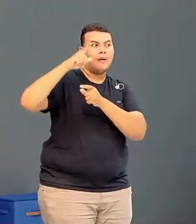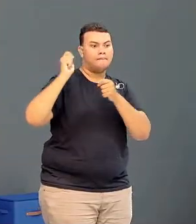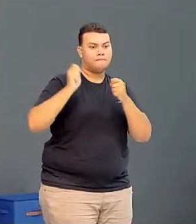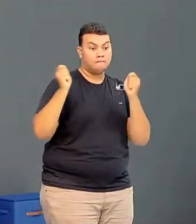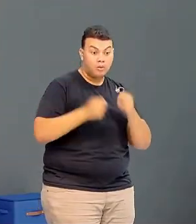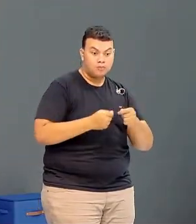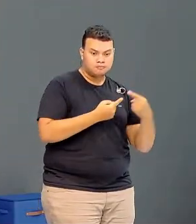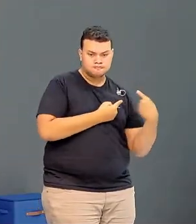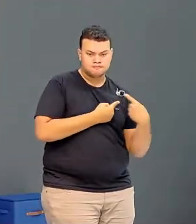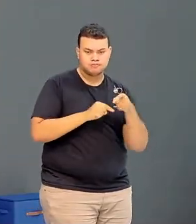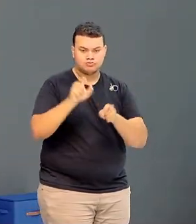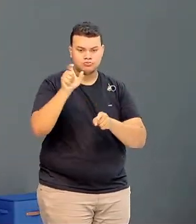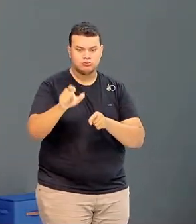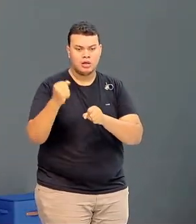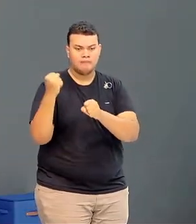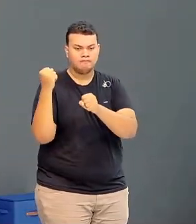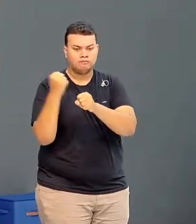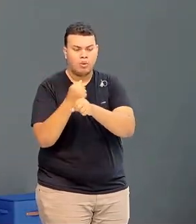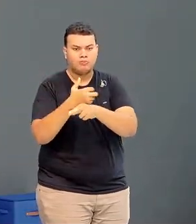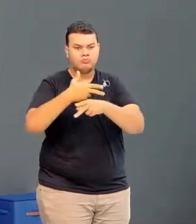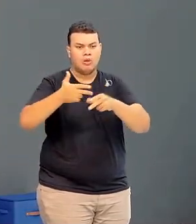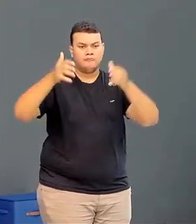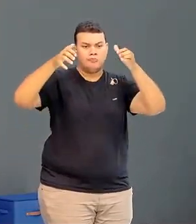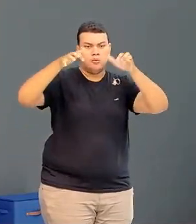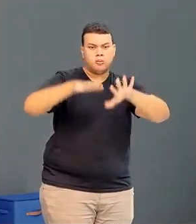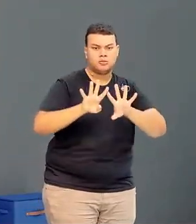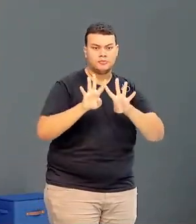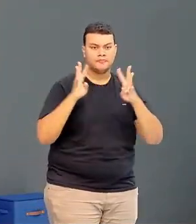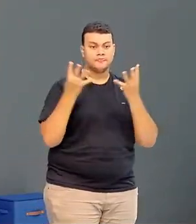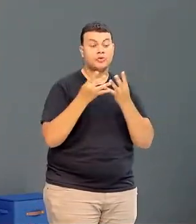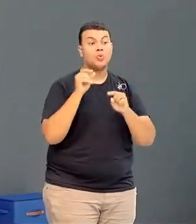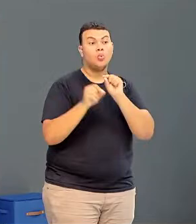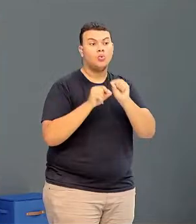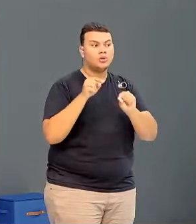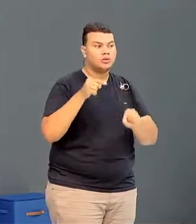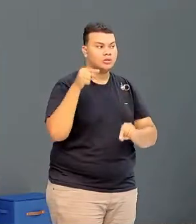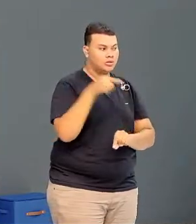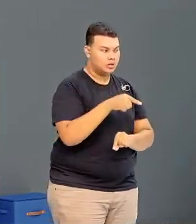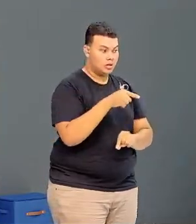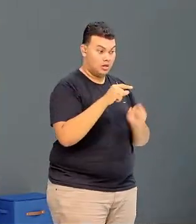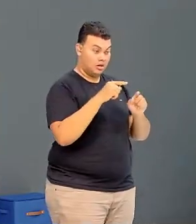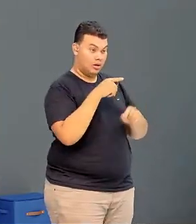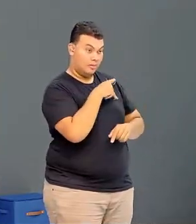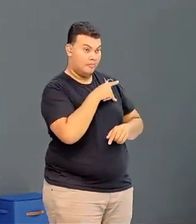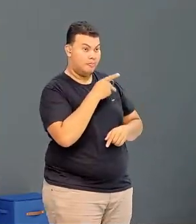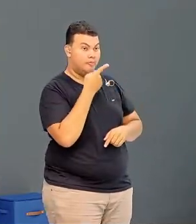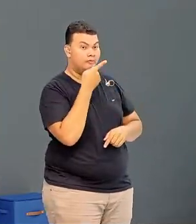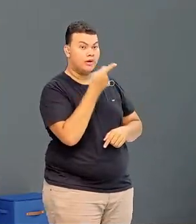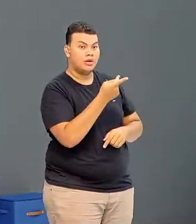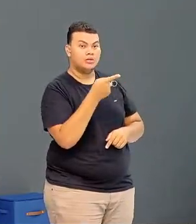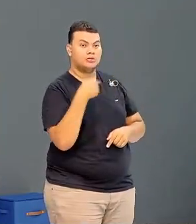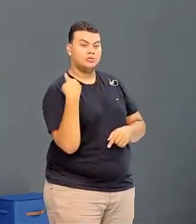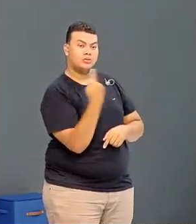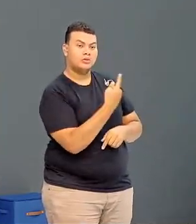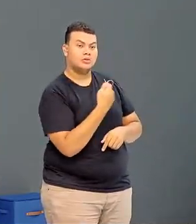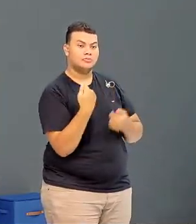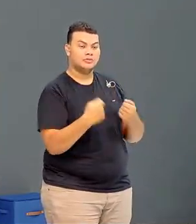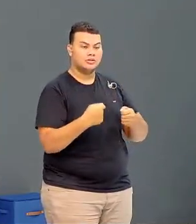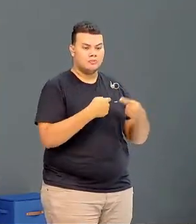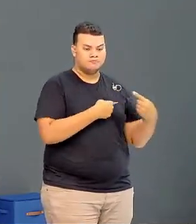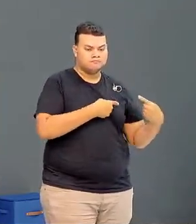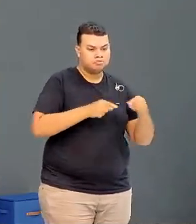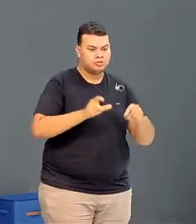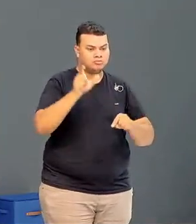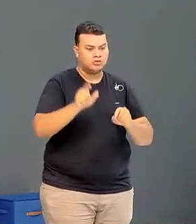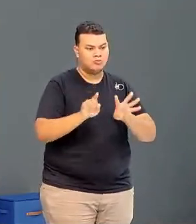são fortalezas, gente? Paulo está dizendo que essas fortalezas precisam ser destruídas. Elas são poderosas em Deus